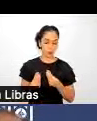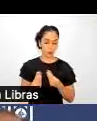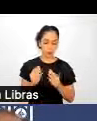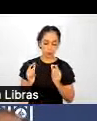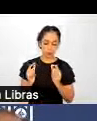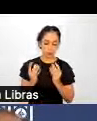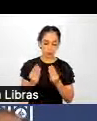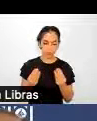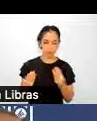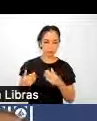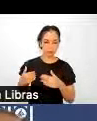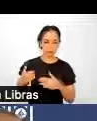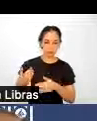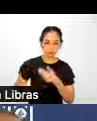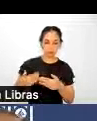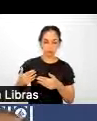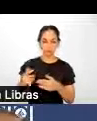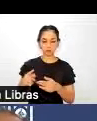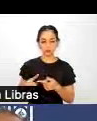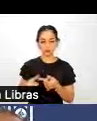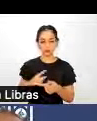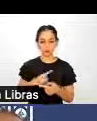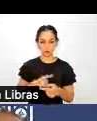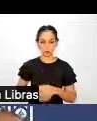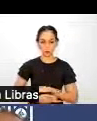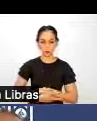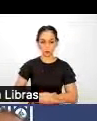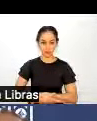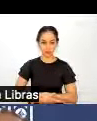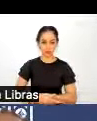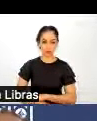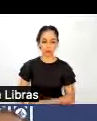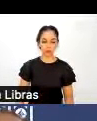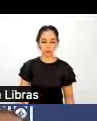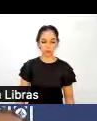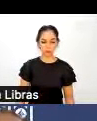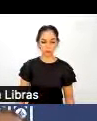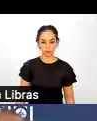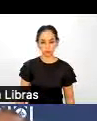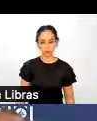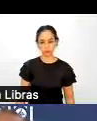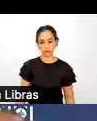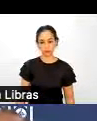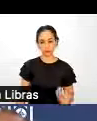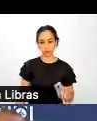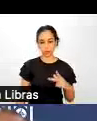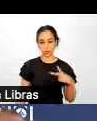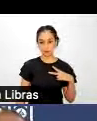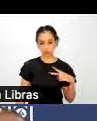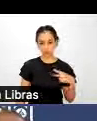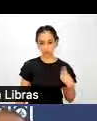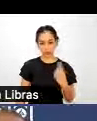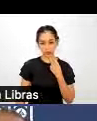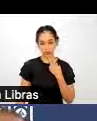parceiro principal, que é o BID, são os BIDs que é o setor privado, que a gente chama, né? que é